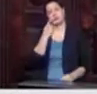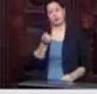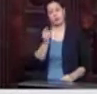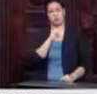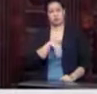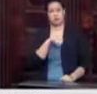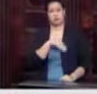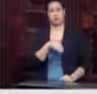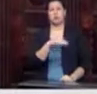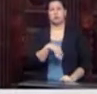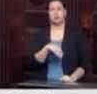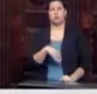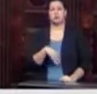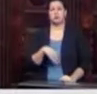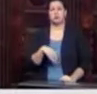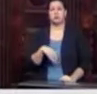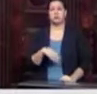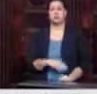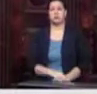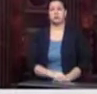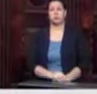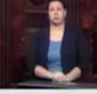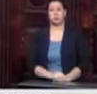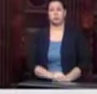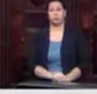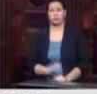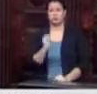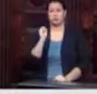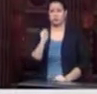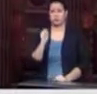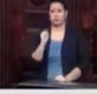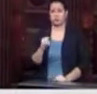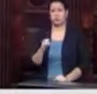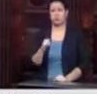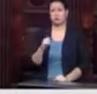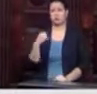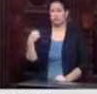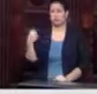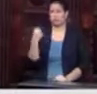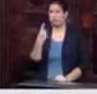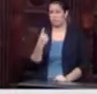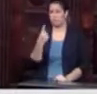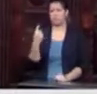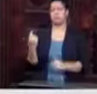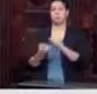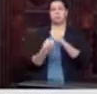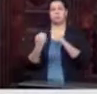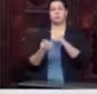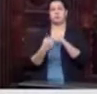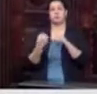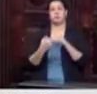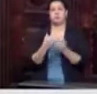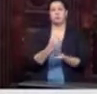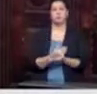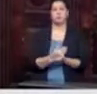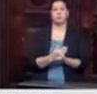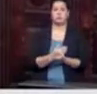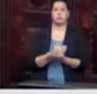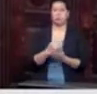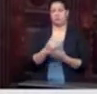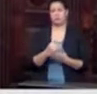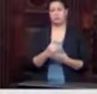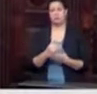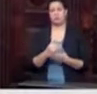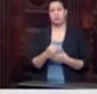salários, se um determinado empresário começa a ameaçar de demissão em massa os